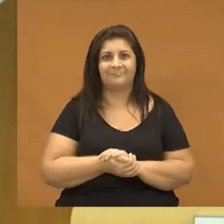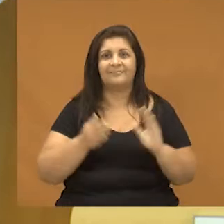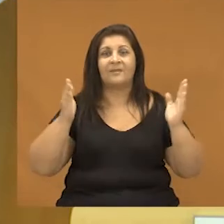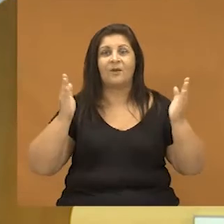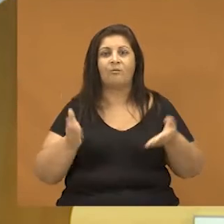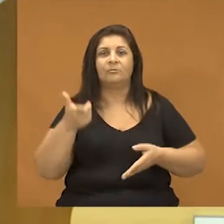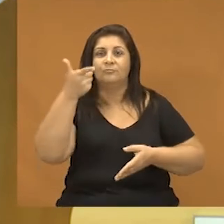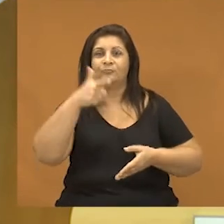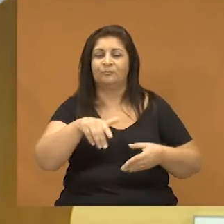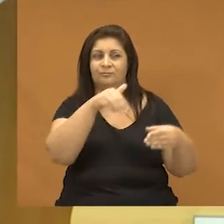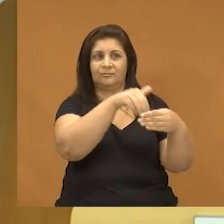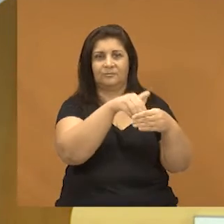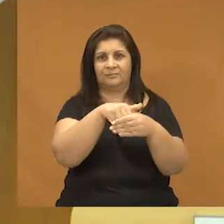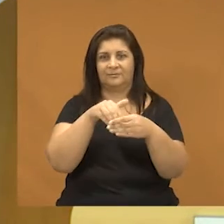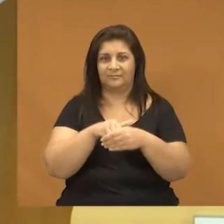ele foi para votação.